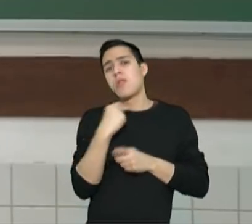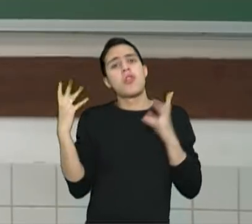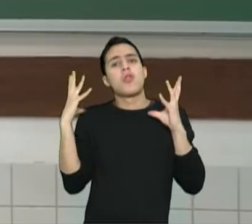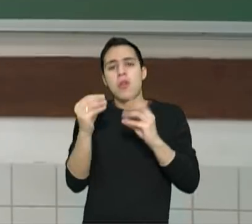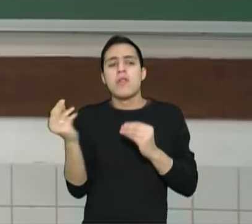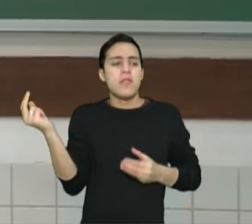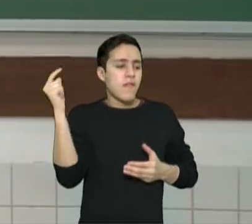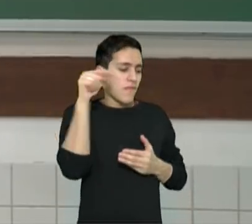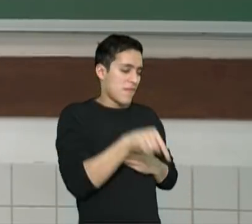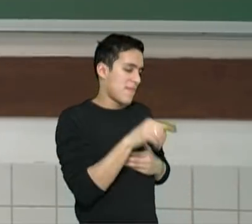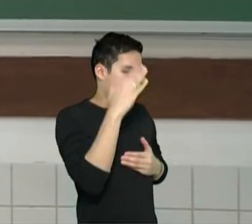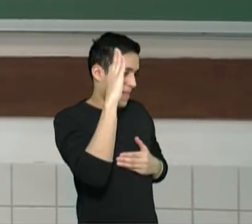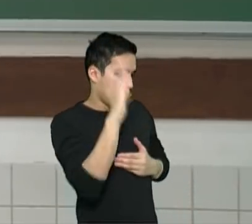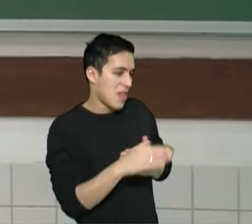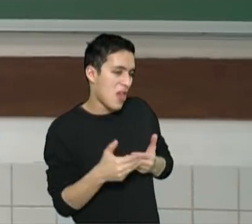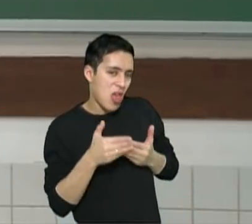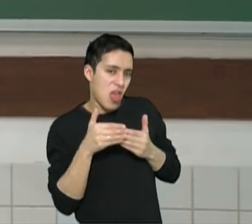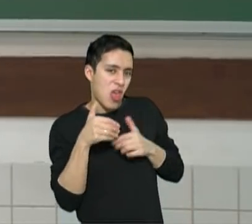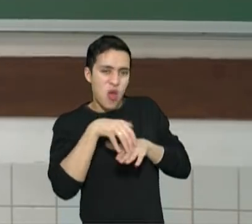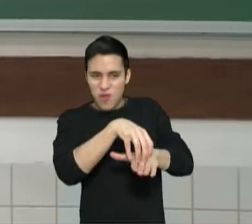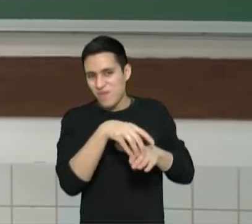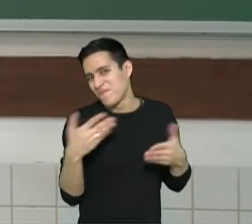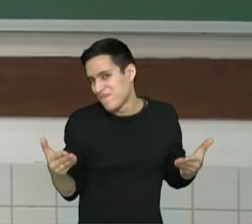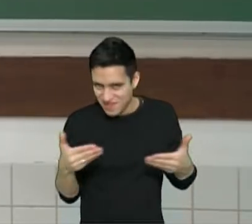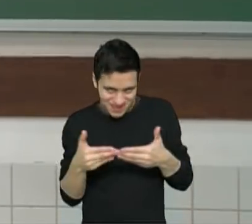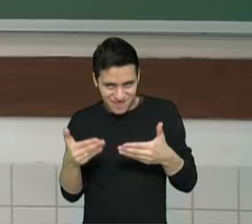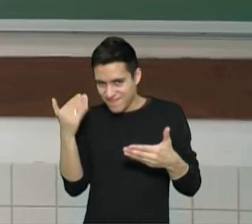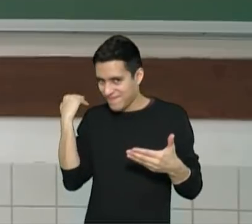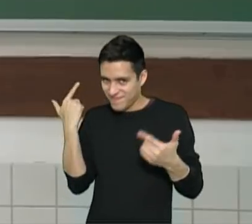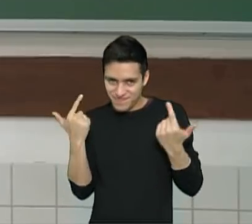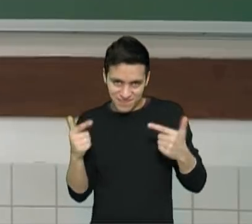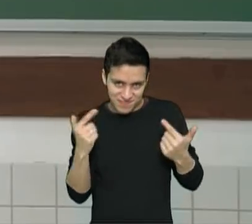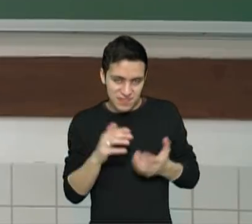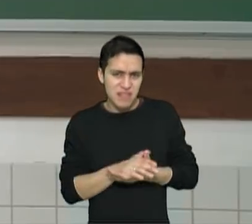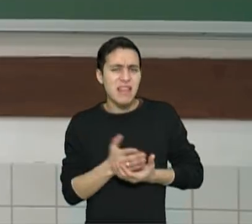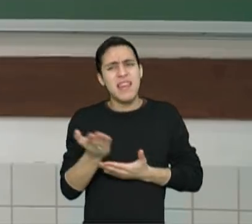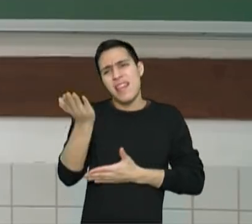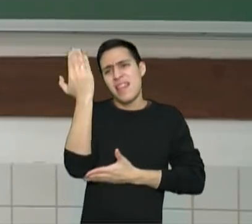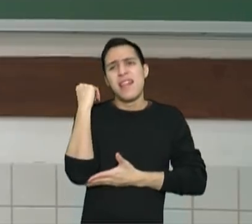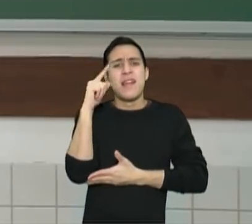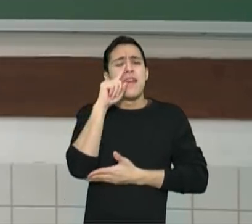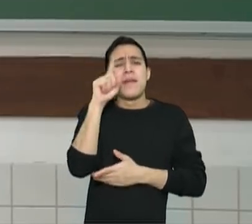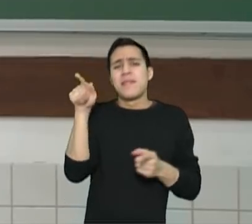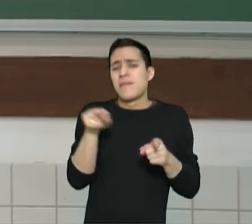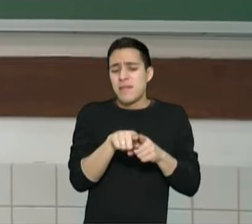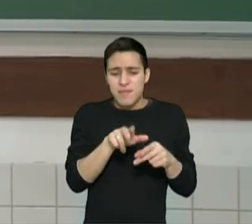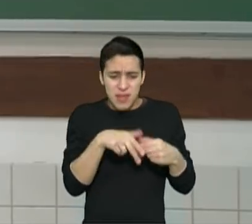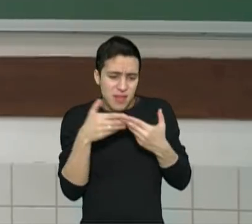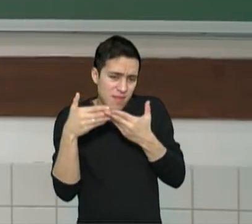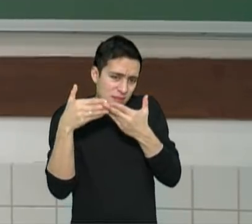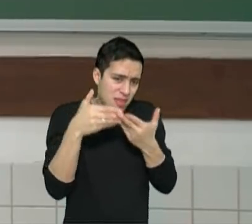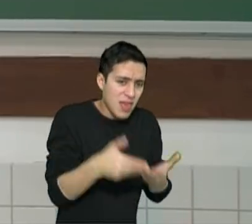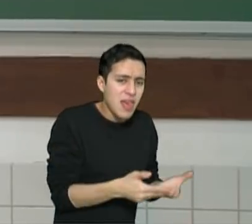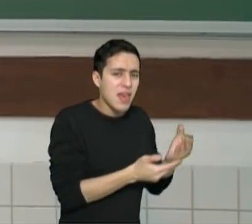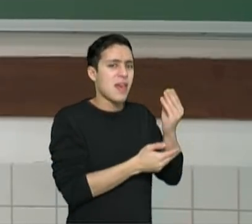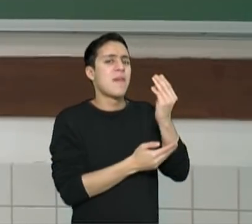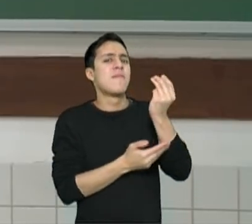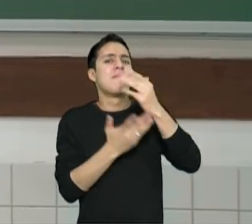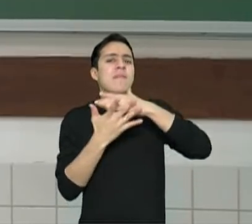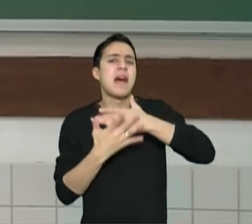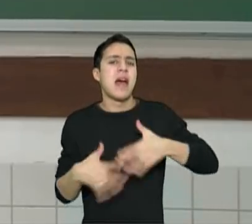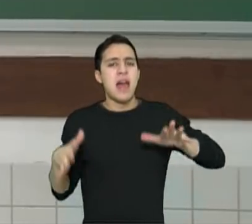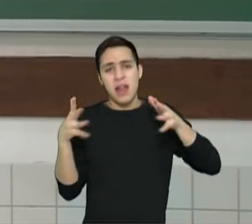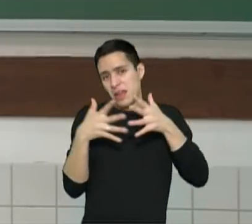o Brasil, né, porque o transporte era muito diferente na época, né, e muito arriscado, era através do mar, então era complicado,